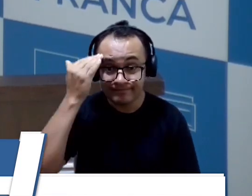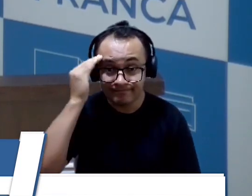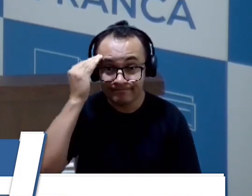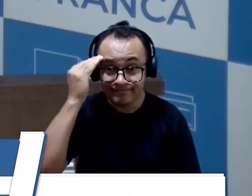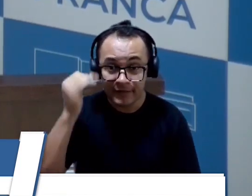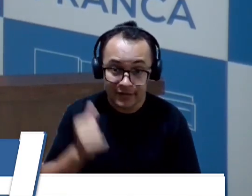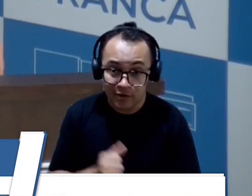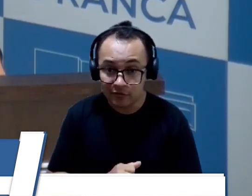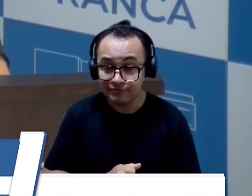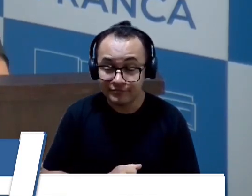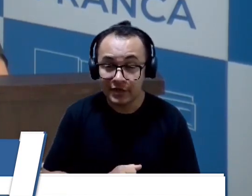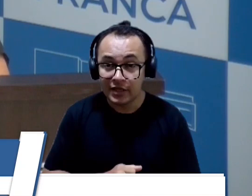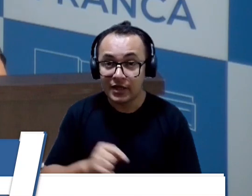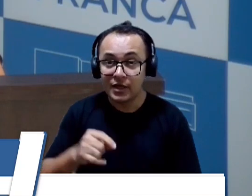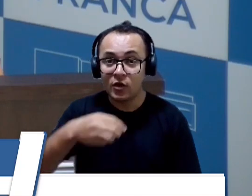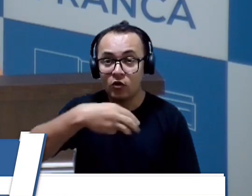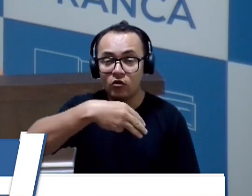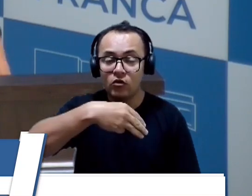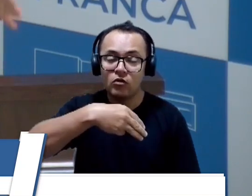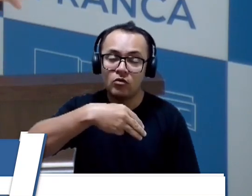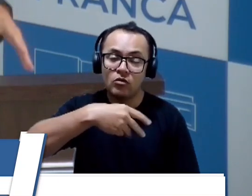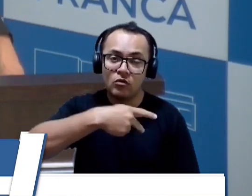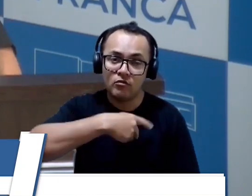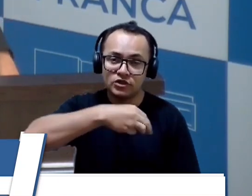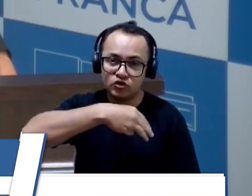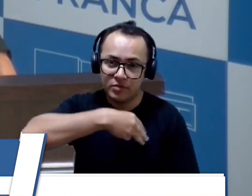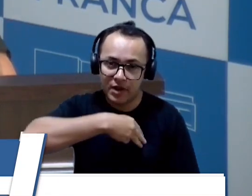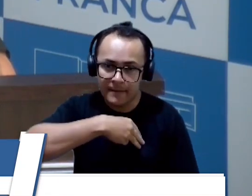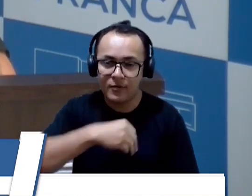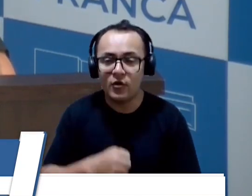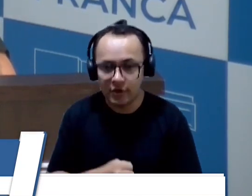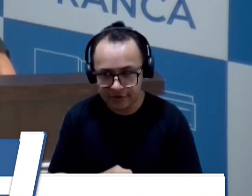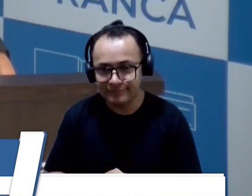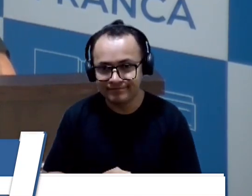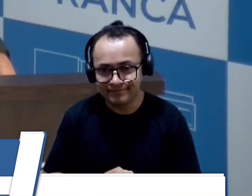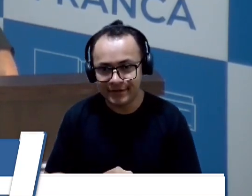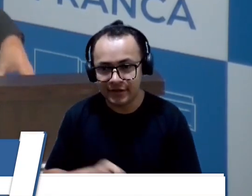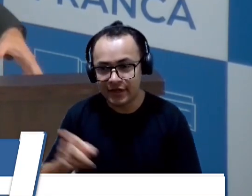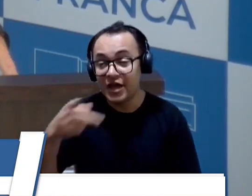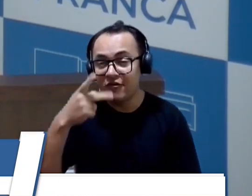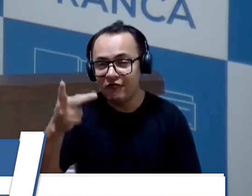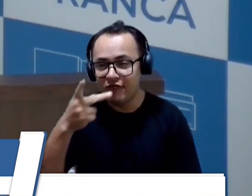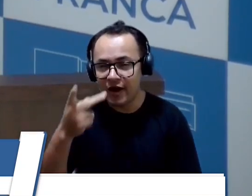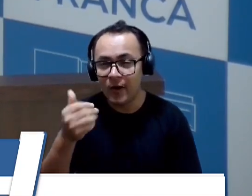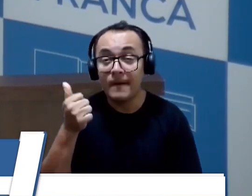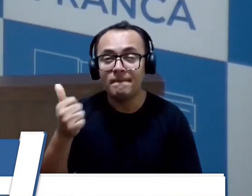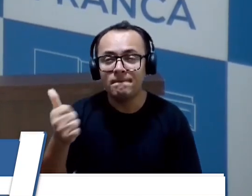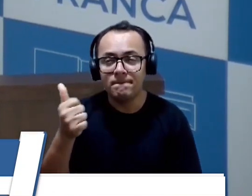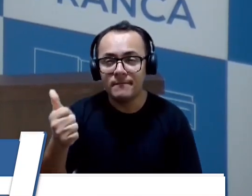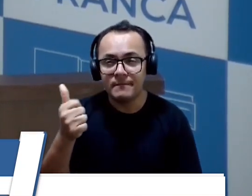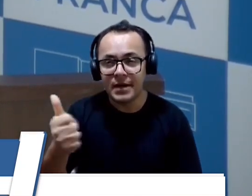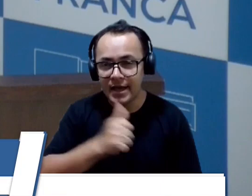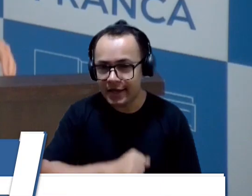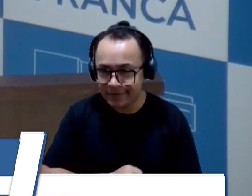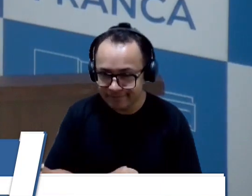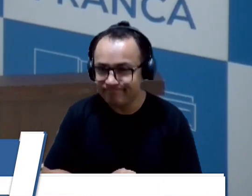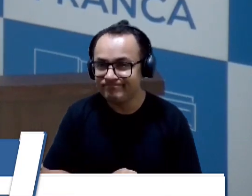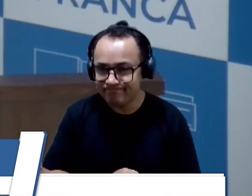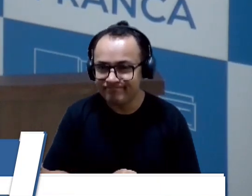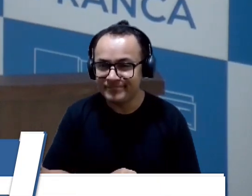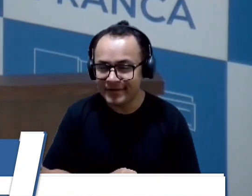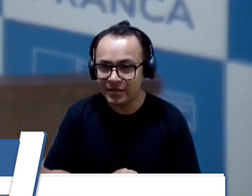o pastor Palamone também falou muito bem. A gente pede, mas